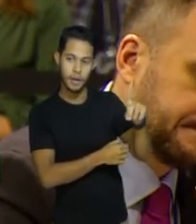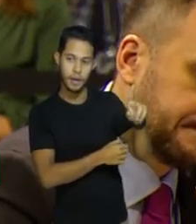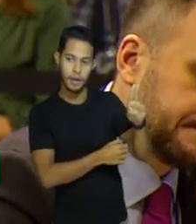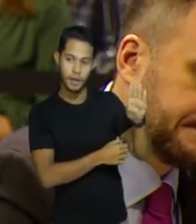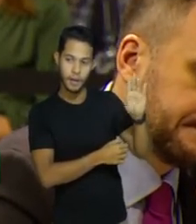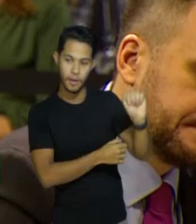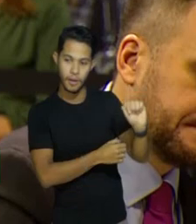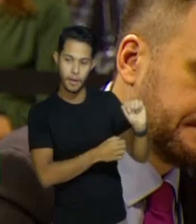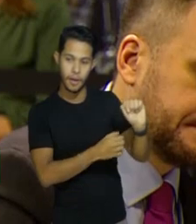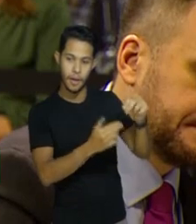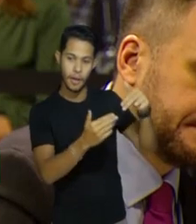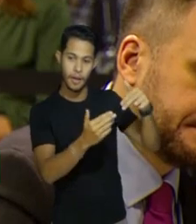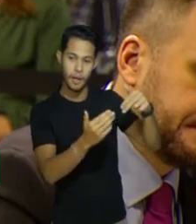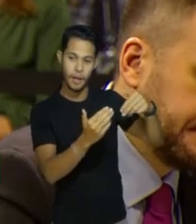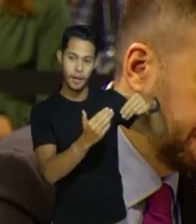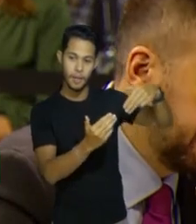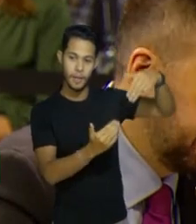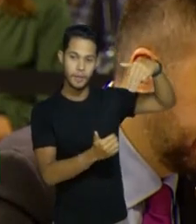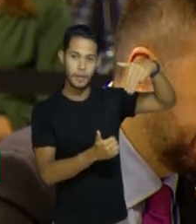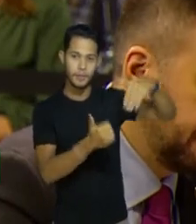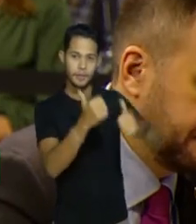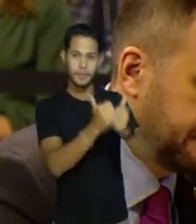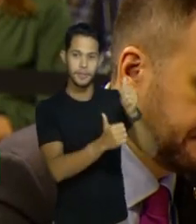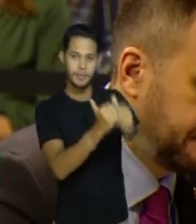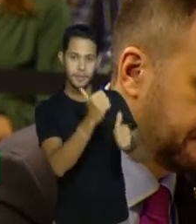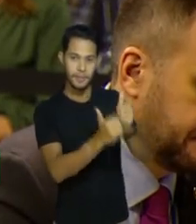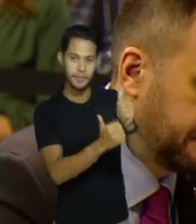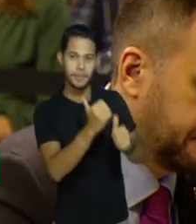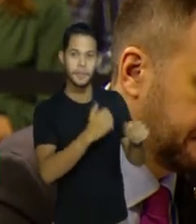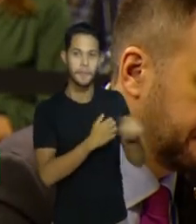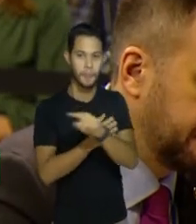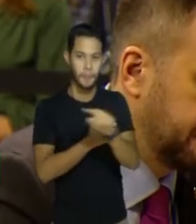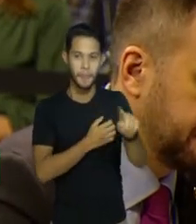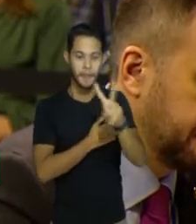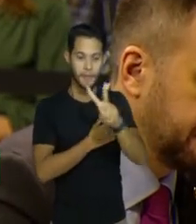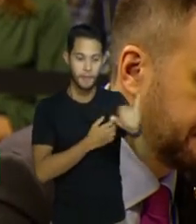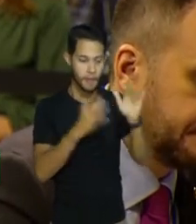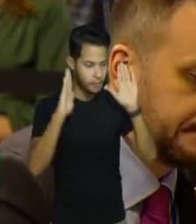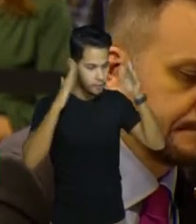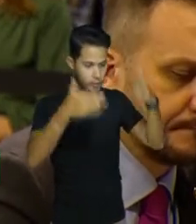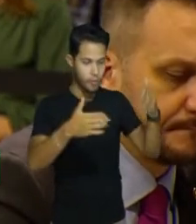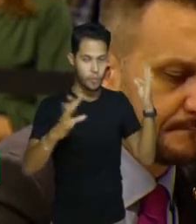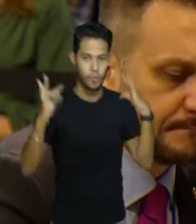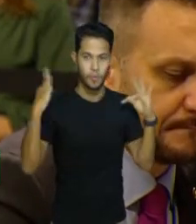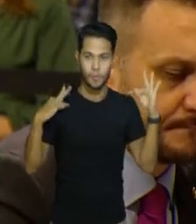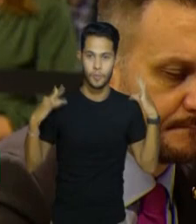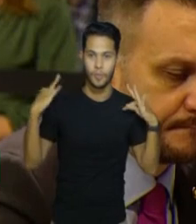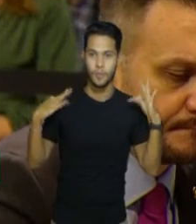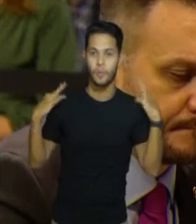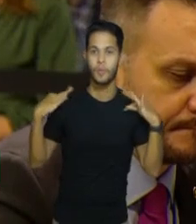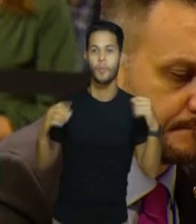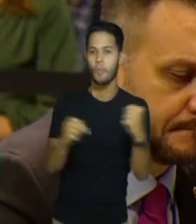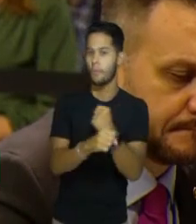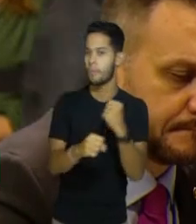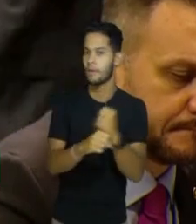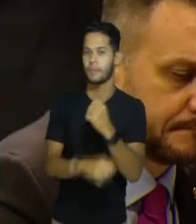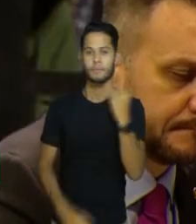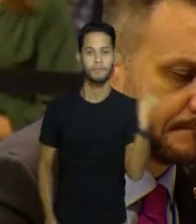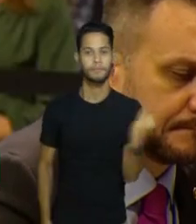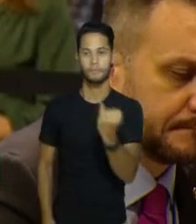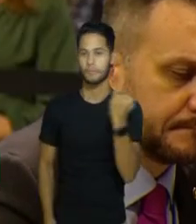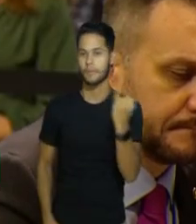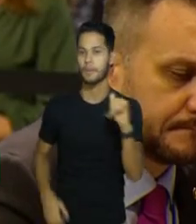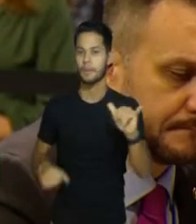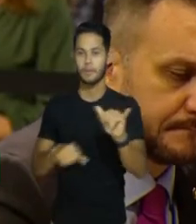inúmeros produtores e também ao agroturismo. Portanto, é uma obra extremamente importante e